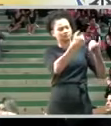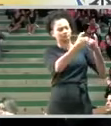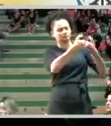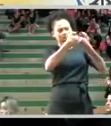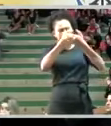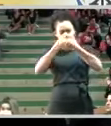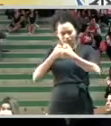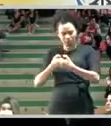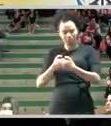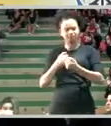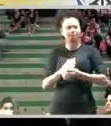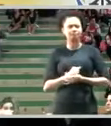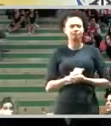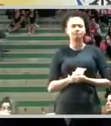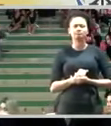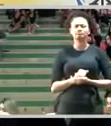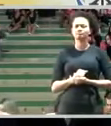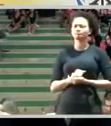Ei.